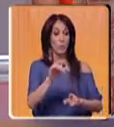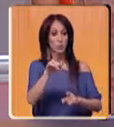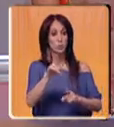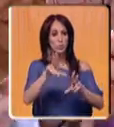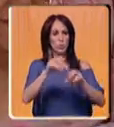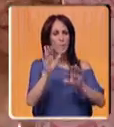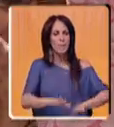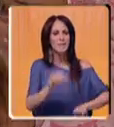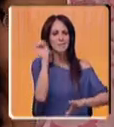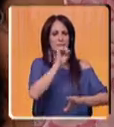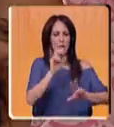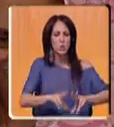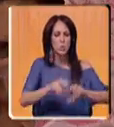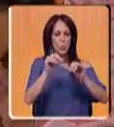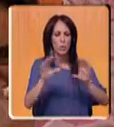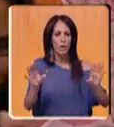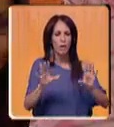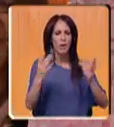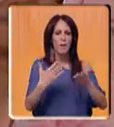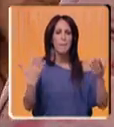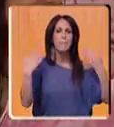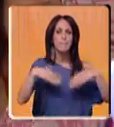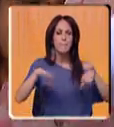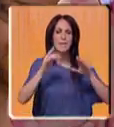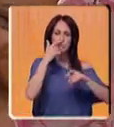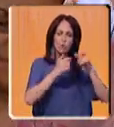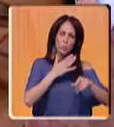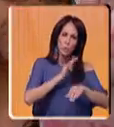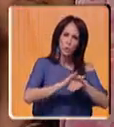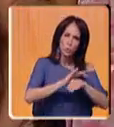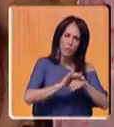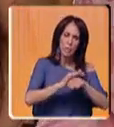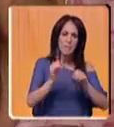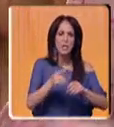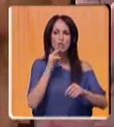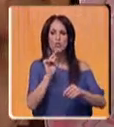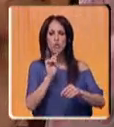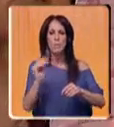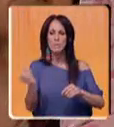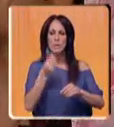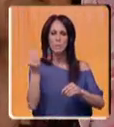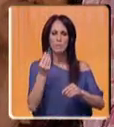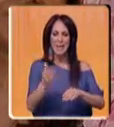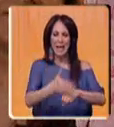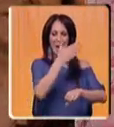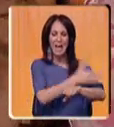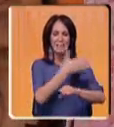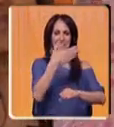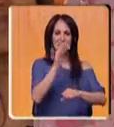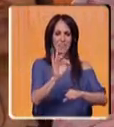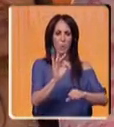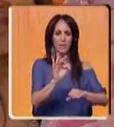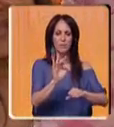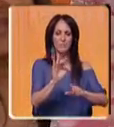nunca deixaste de cantar, nunca deixaste de ser acarinhado pelo público português, mas tudo o que era nome popular antes de 74,